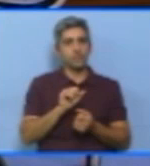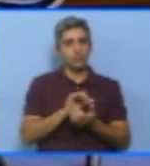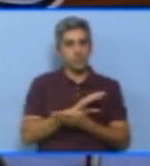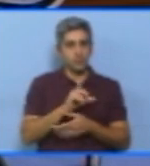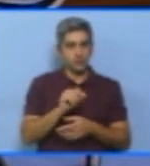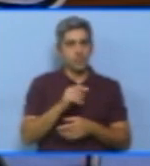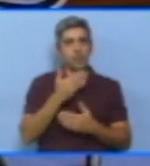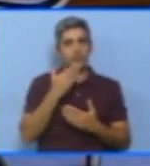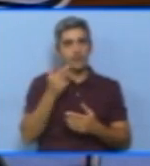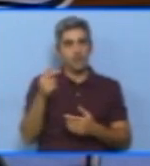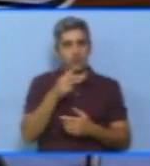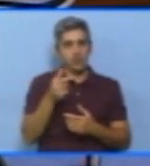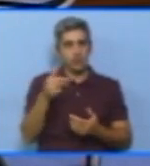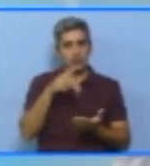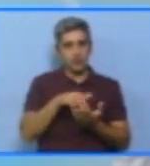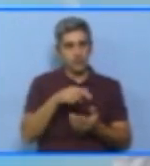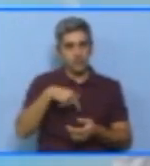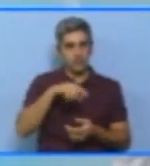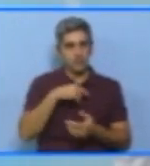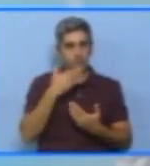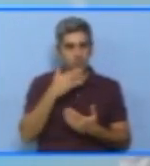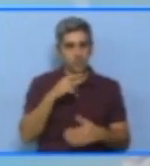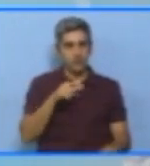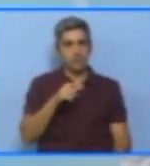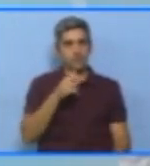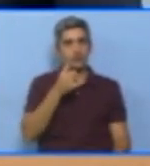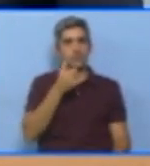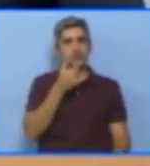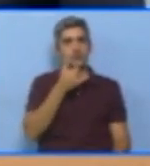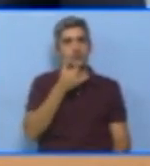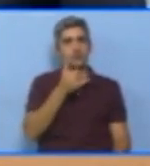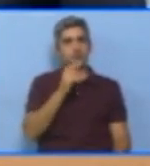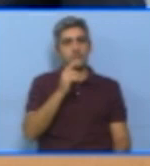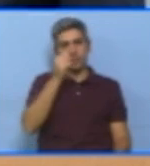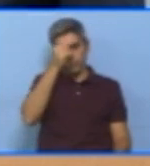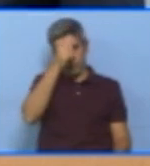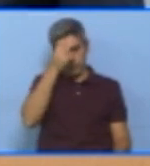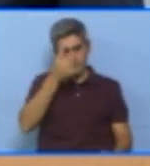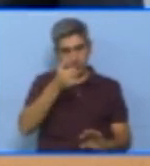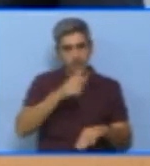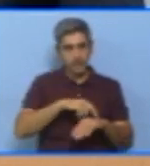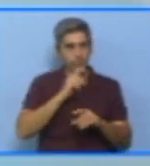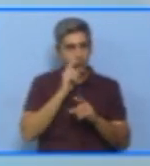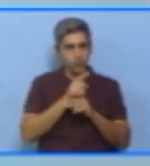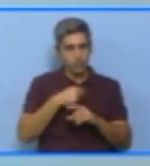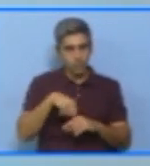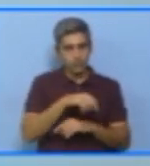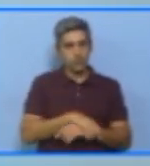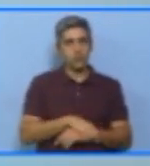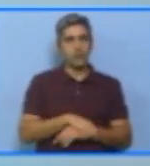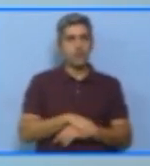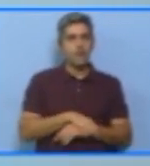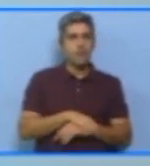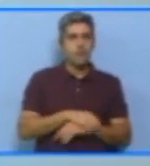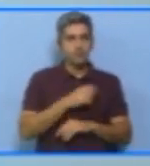contarmos uma vez mais com a vossa presença entre nós. É o 26º domingo do tempo comum.